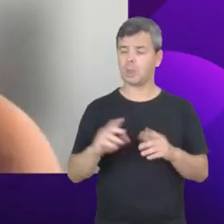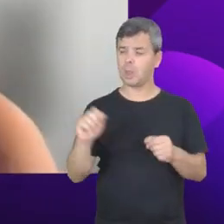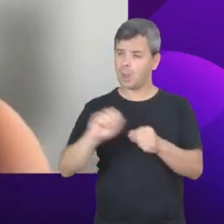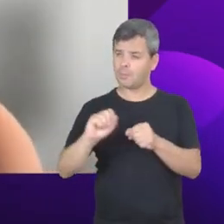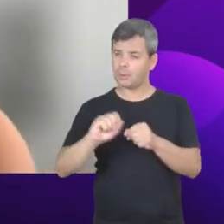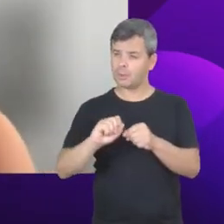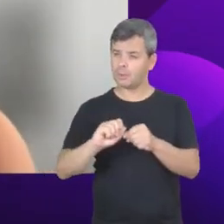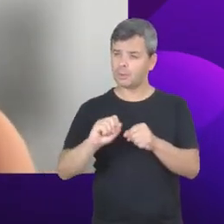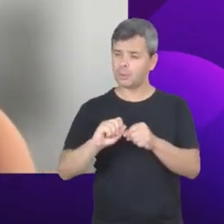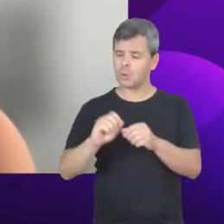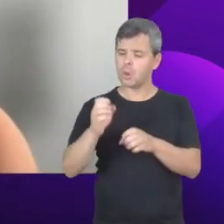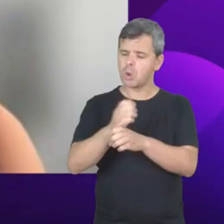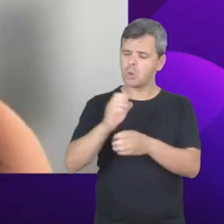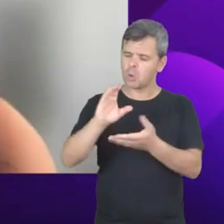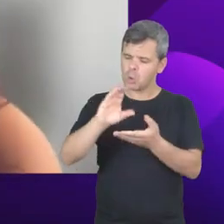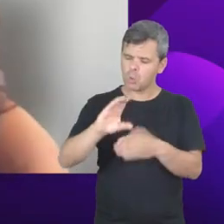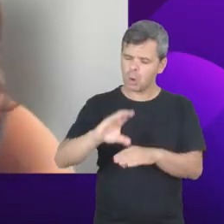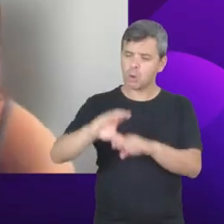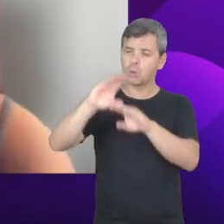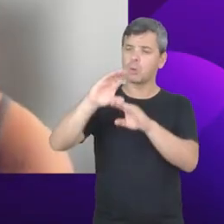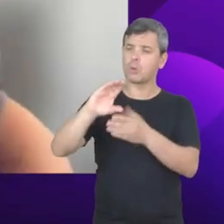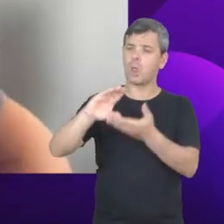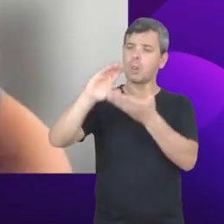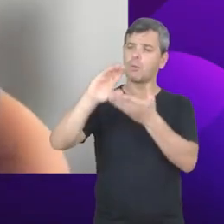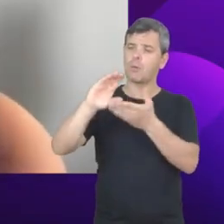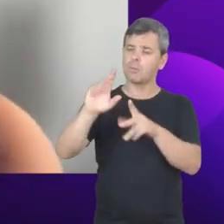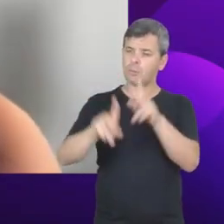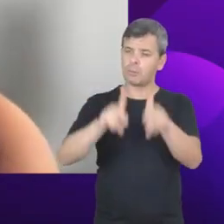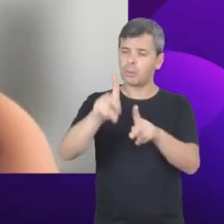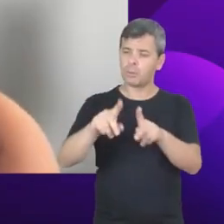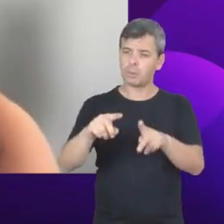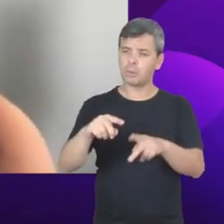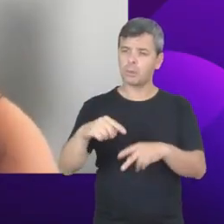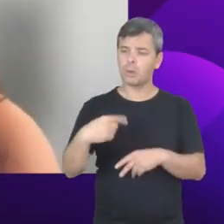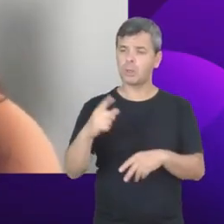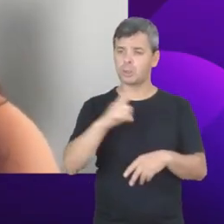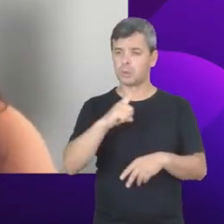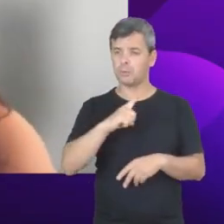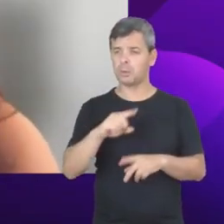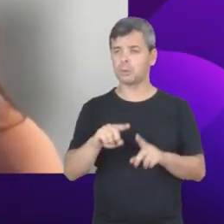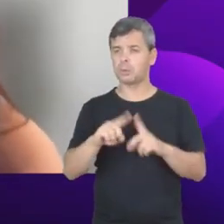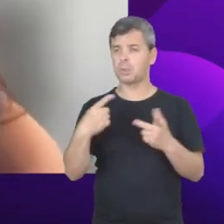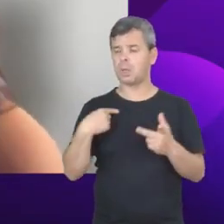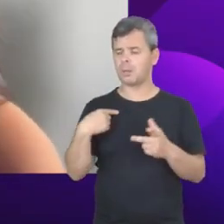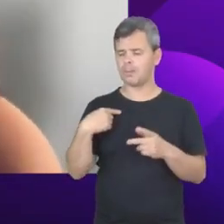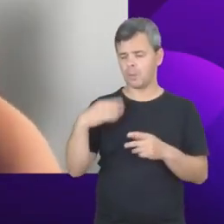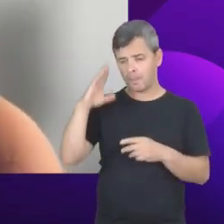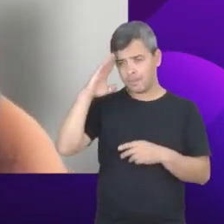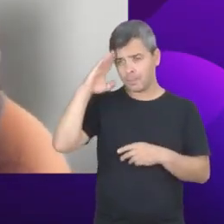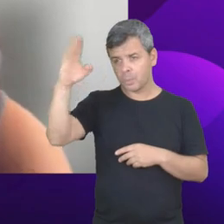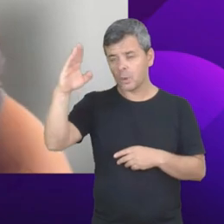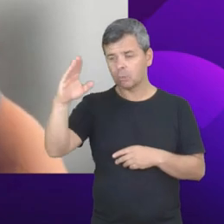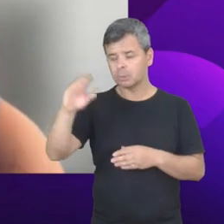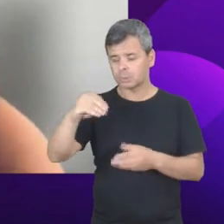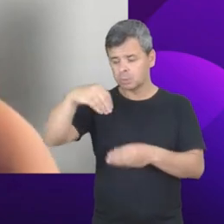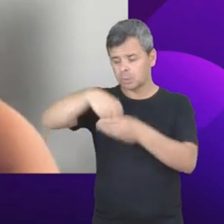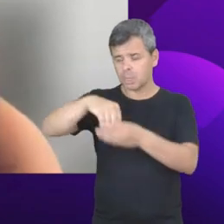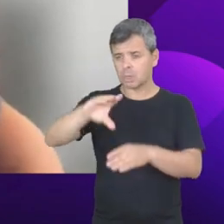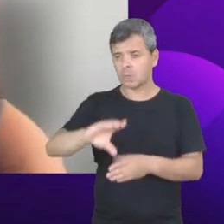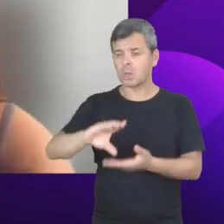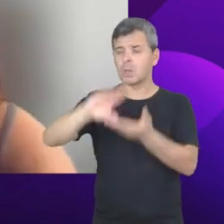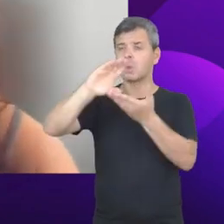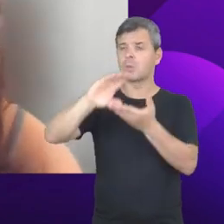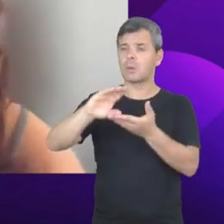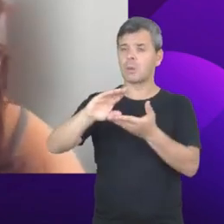um processo de constituinte que fosse popularizado e que tivesse ali nas prioridades da nossa Constituição, que é muito